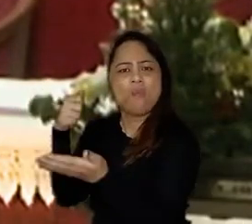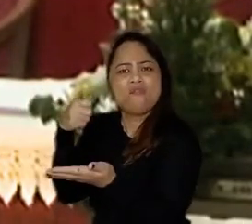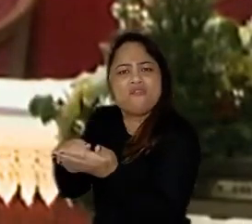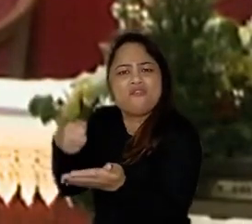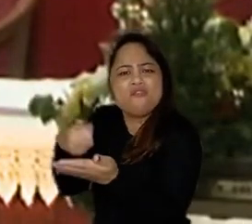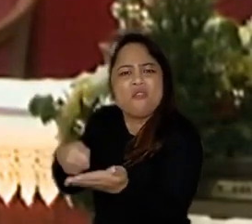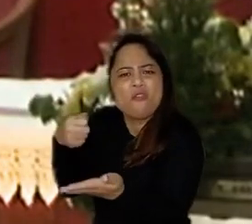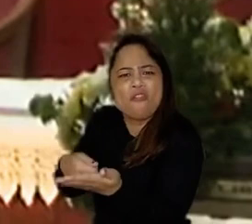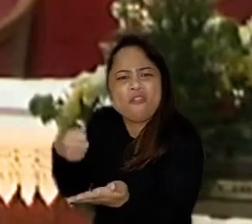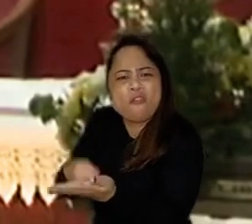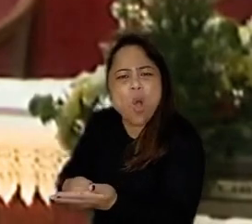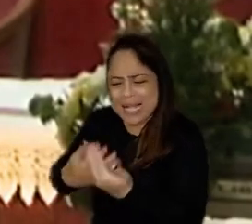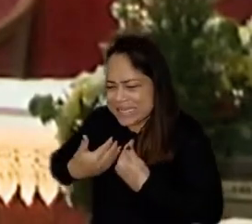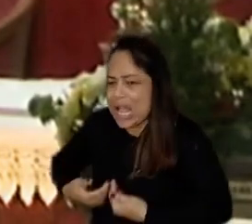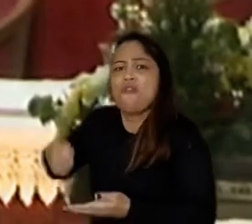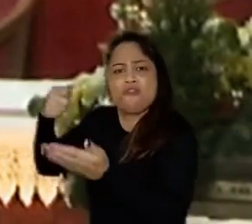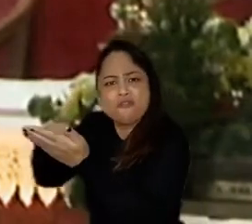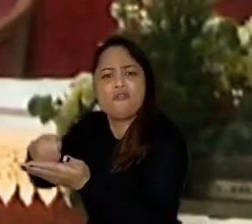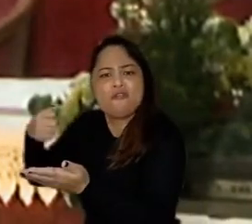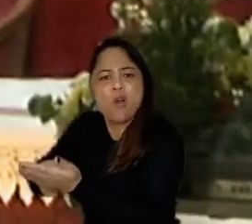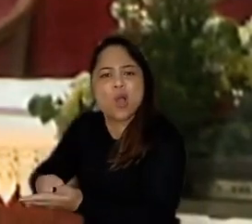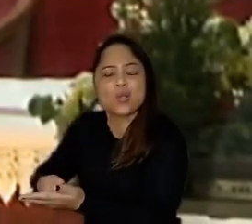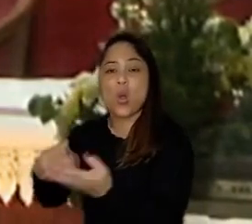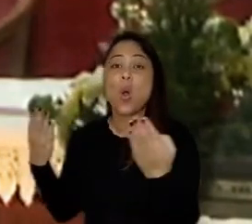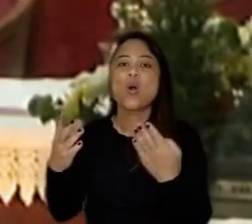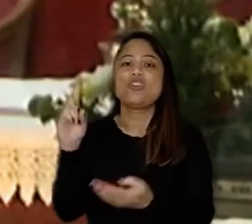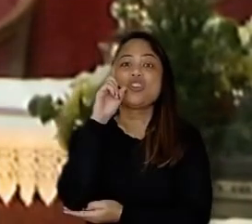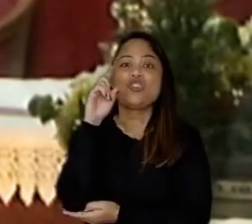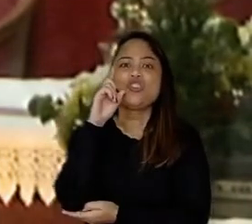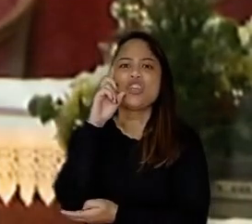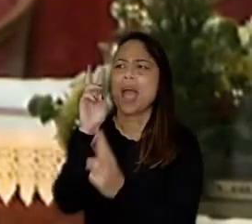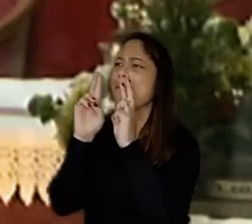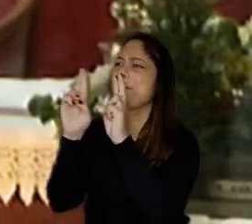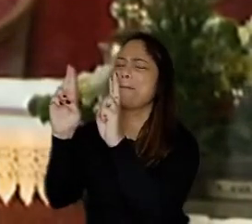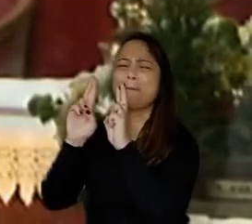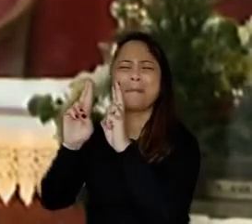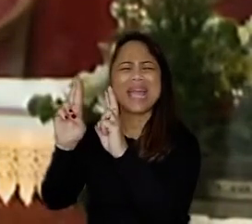aqui no dia da esperança.